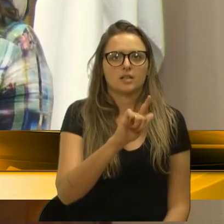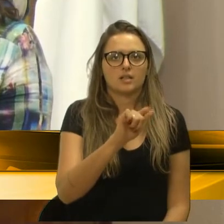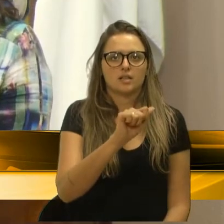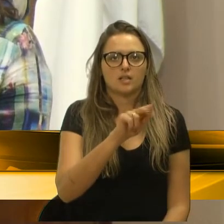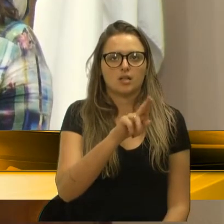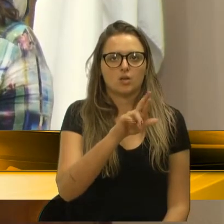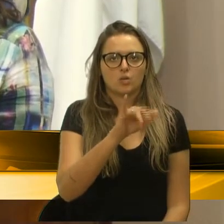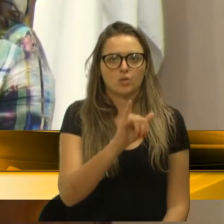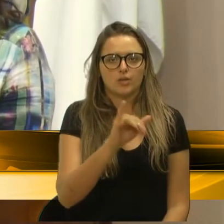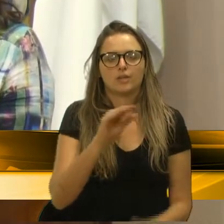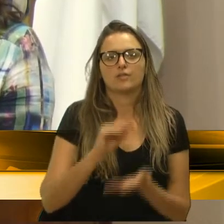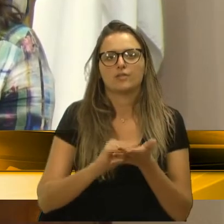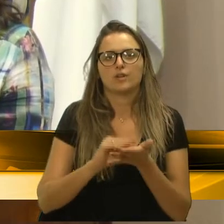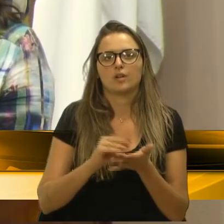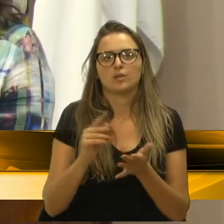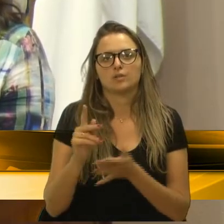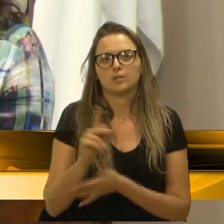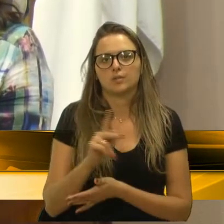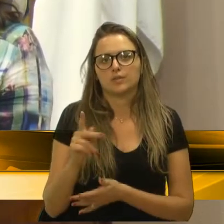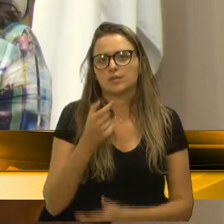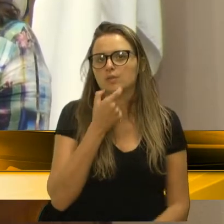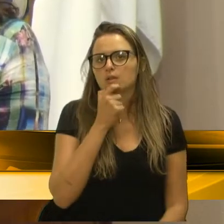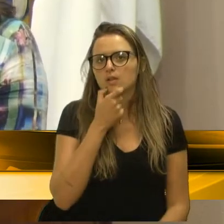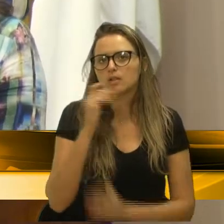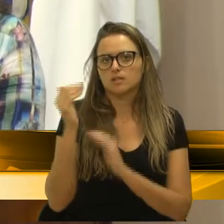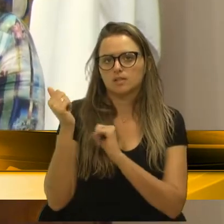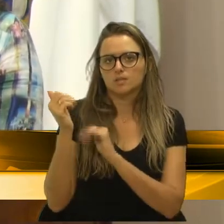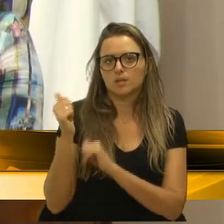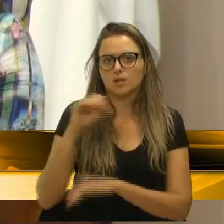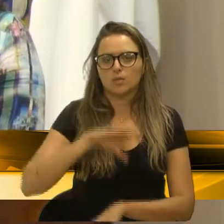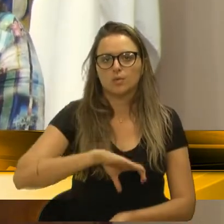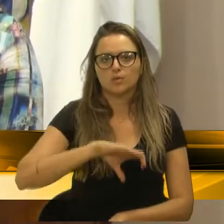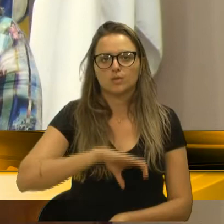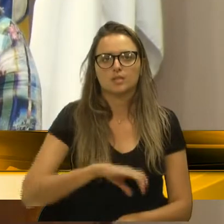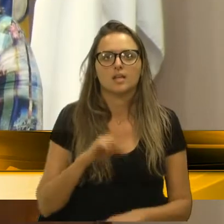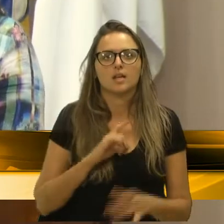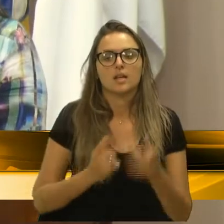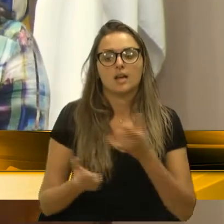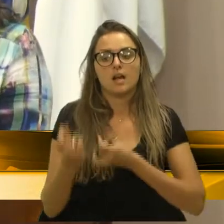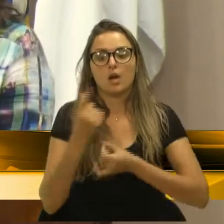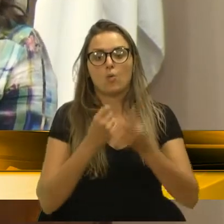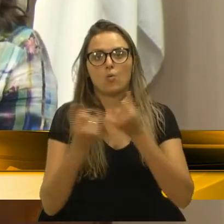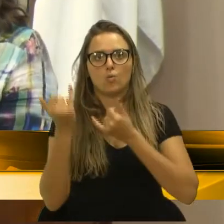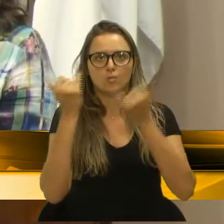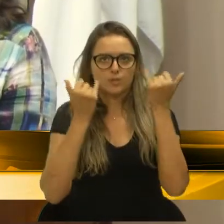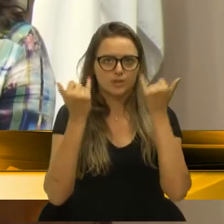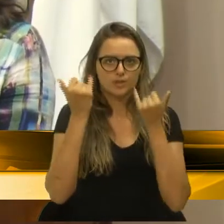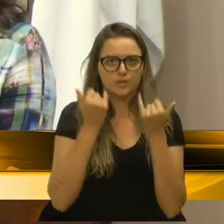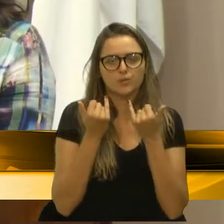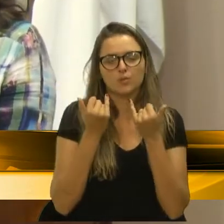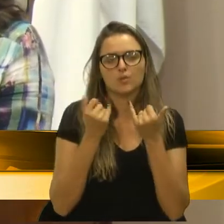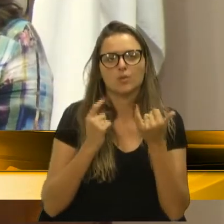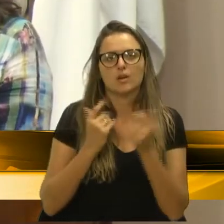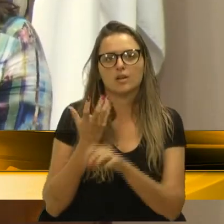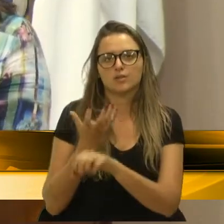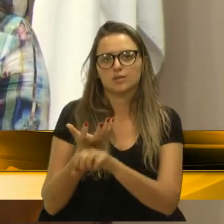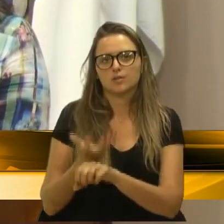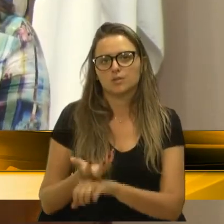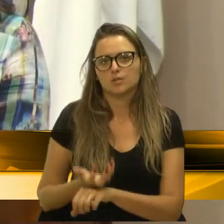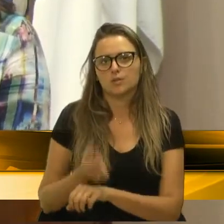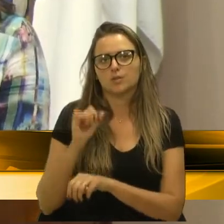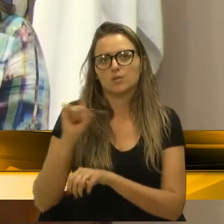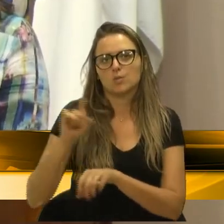professores de espanhol, inglês e português. Isso são algumas que a gente sabe, né, especificamente as disciplinas e os